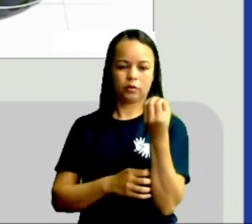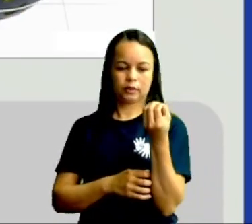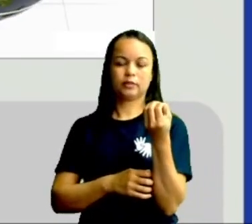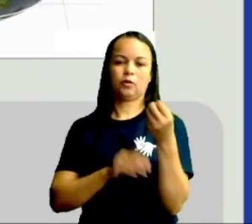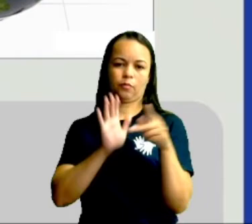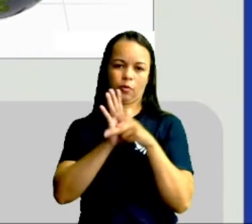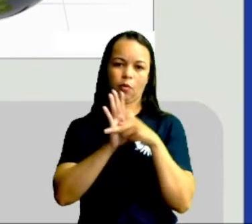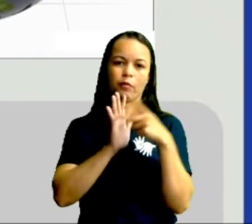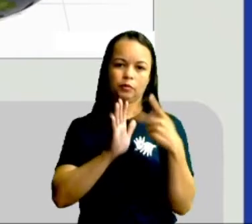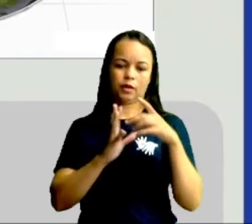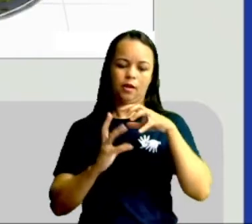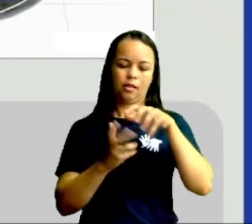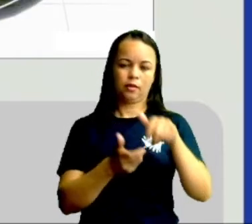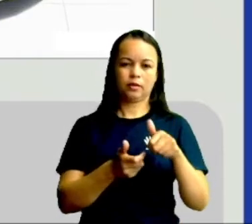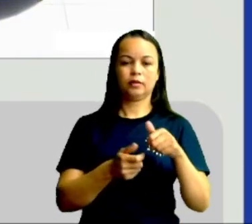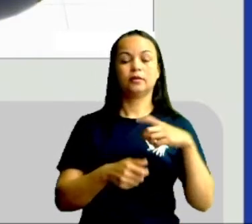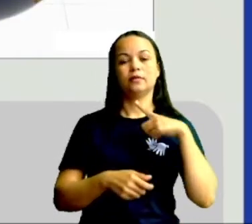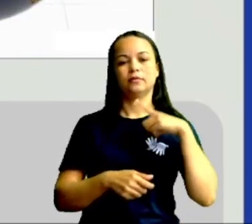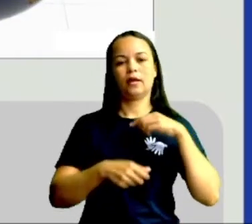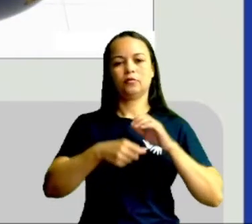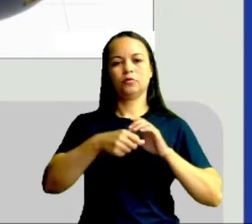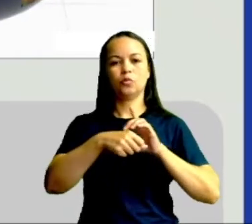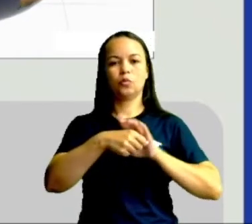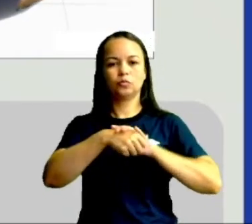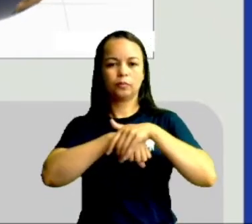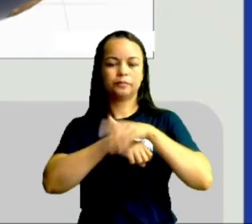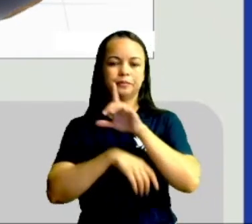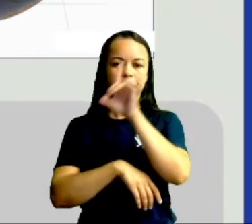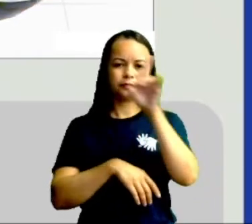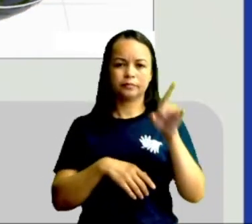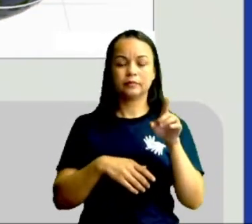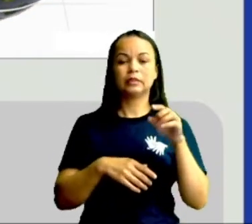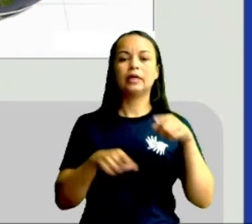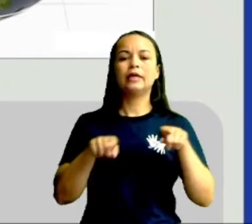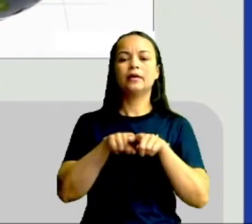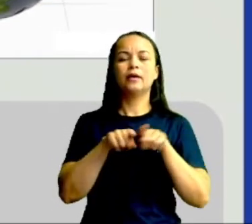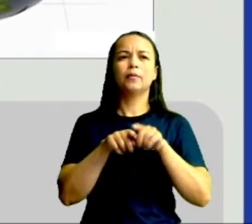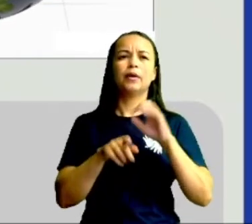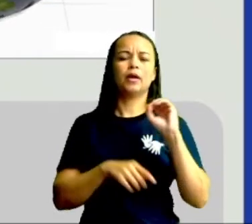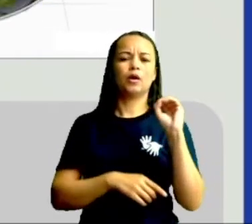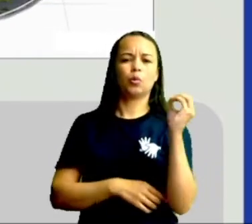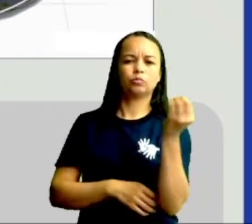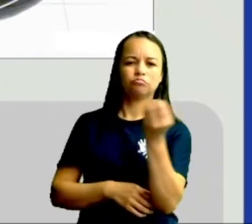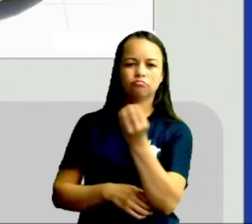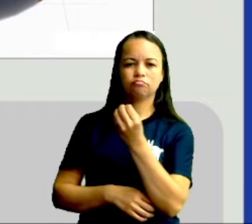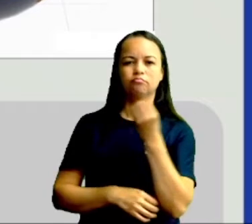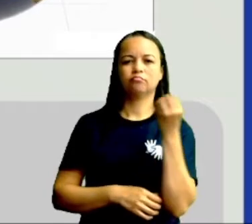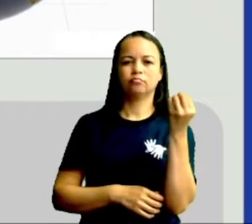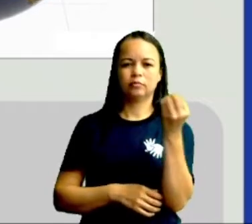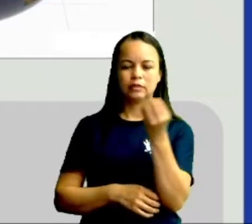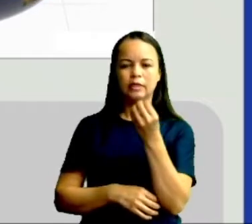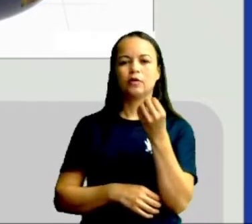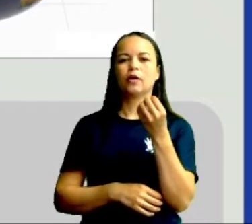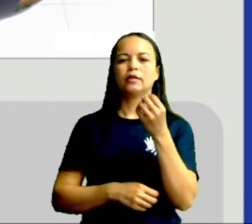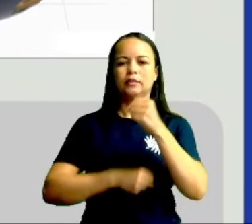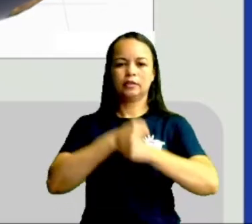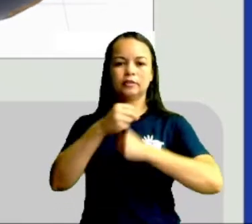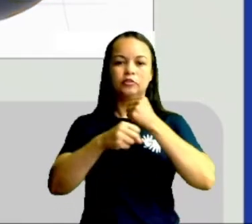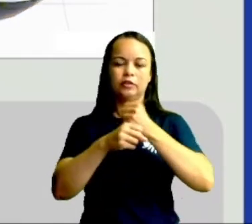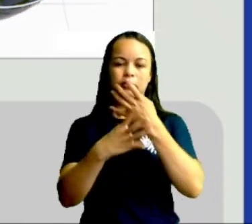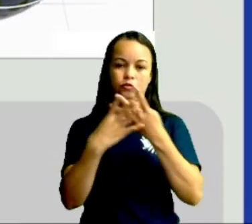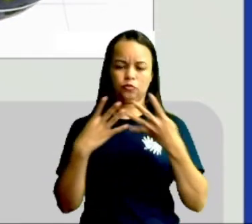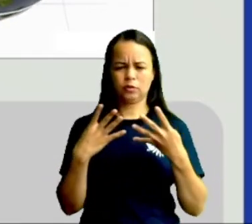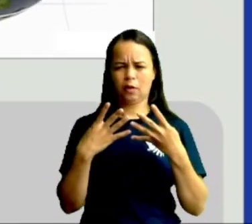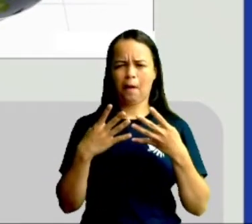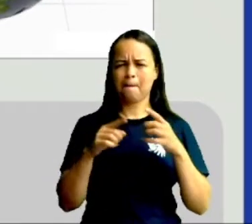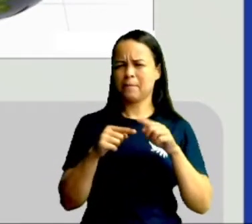dela mesma, que aí tem os dias e a noite, e o de translação, que ocasiona as estações do ano. Mas será